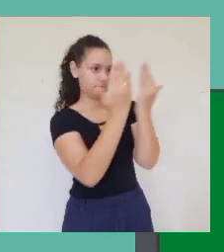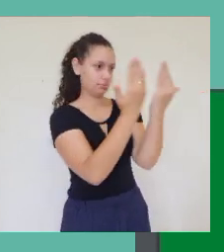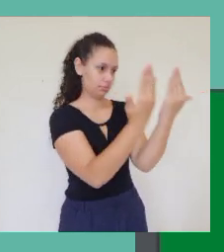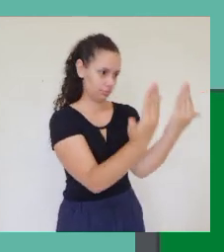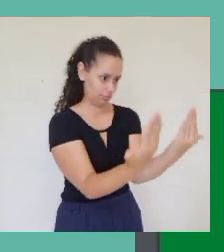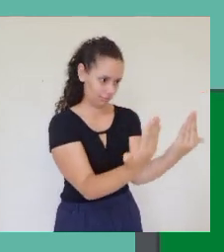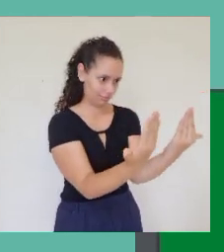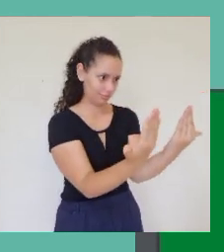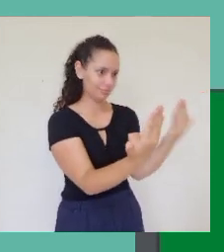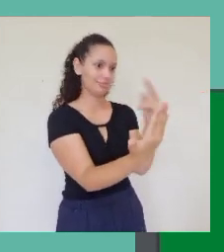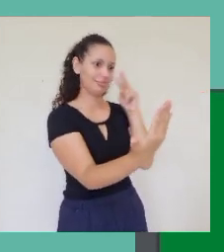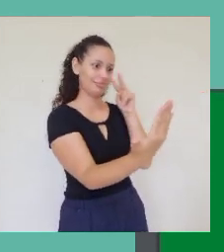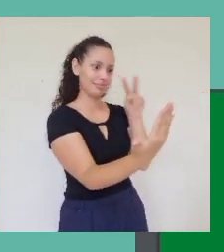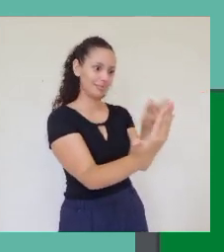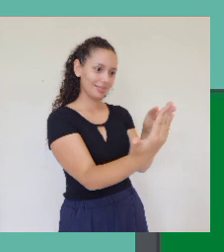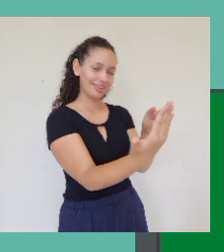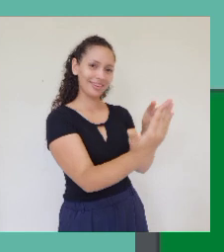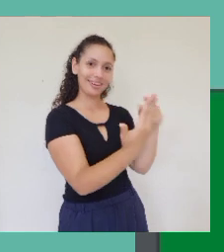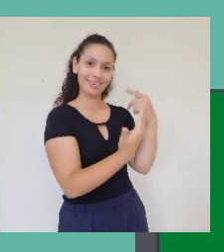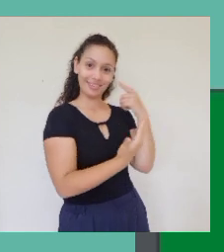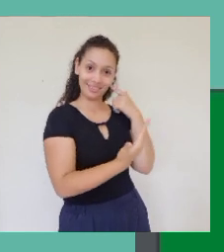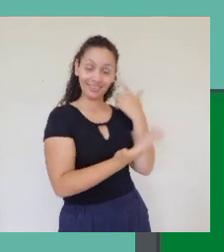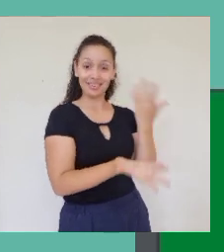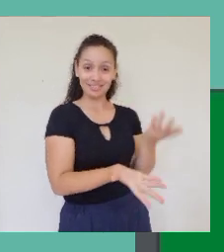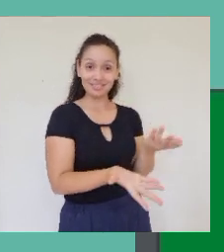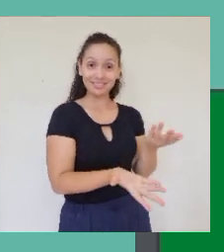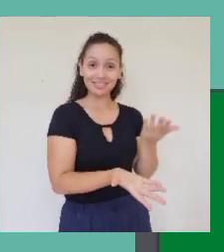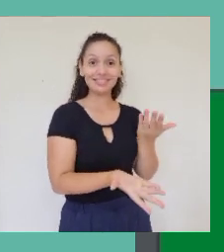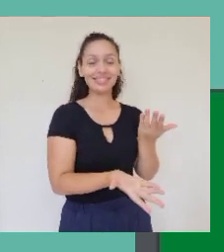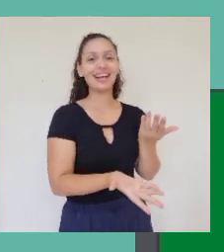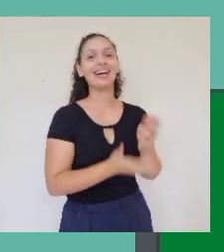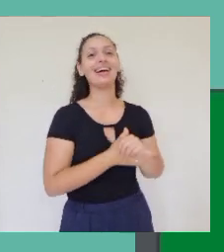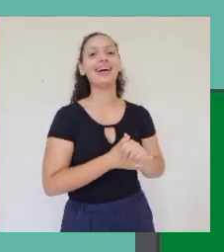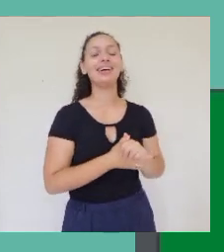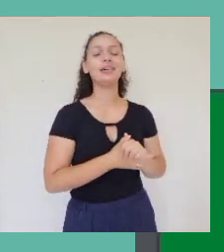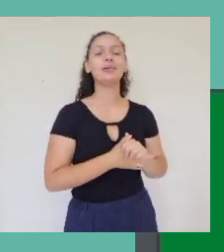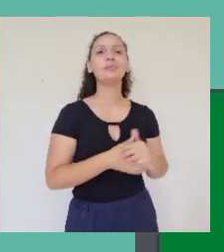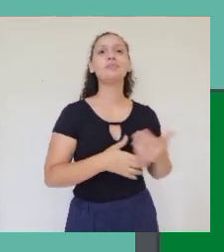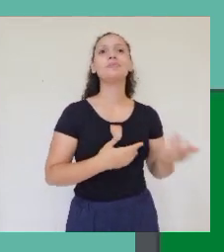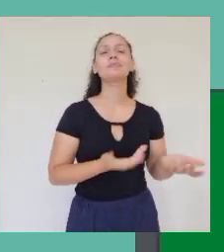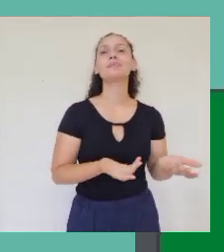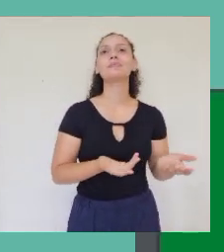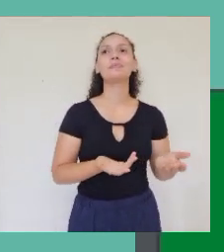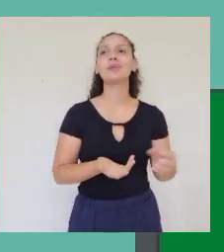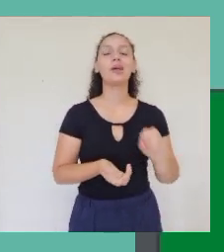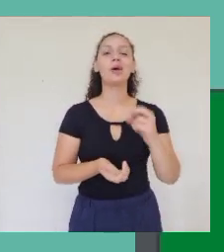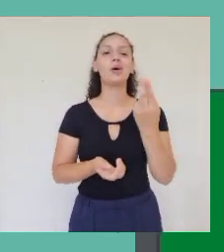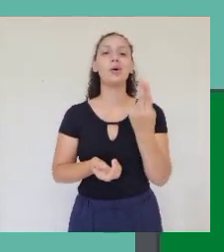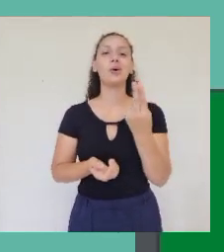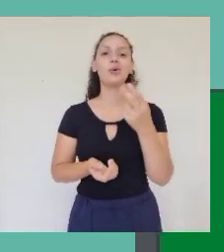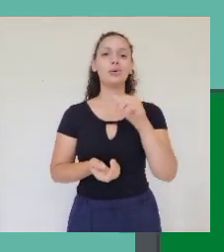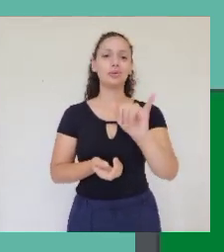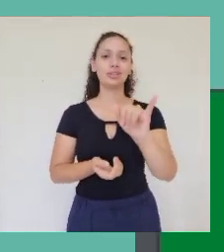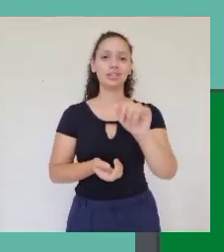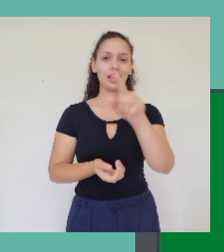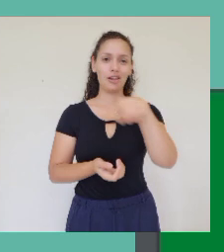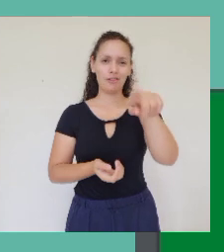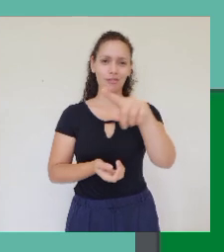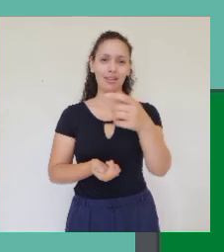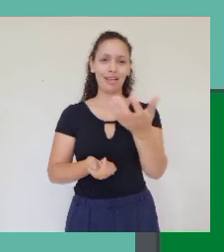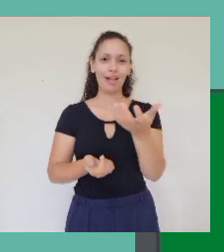na tela, e ali você lê como se fosse ler uma tela, só que você vai estar lendo um livro. Se você for daquelas pessoas que gostam de